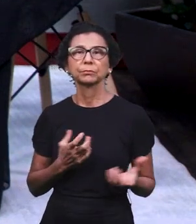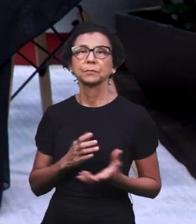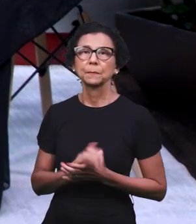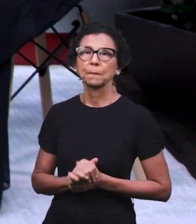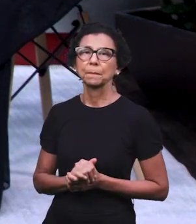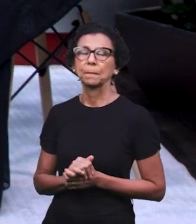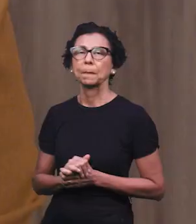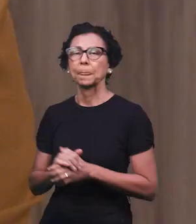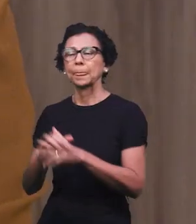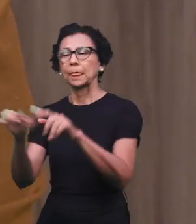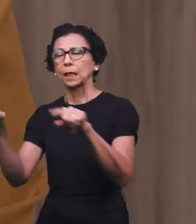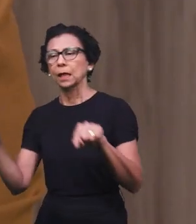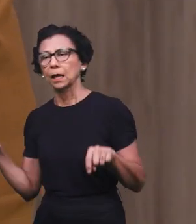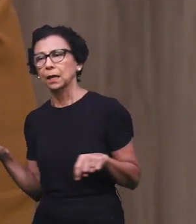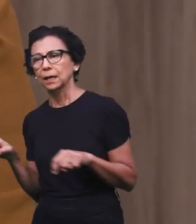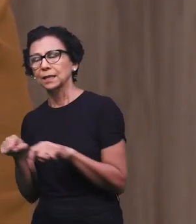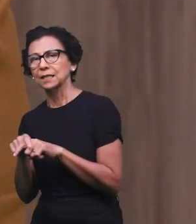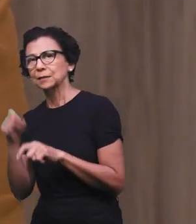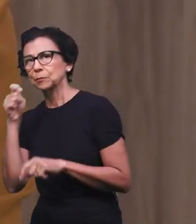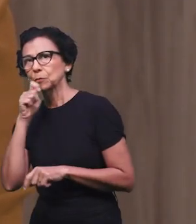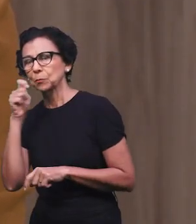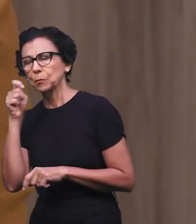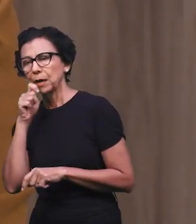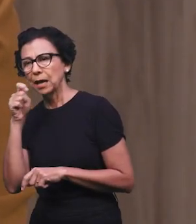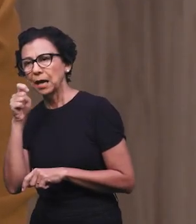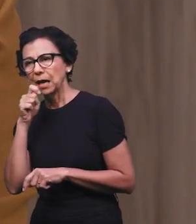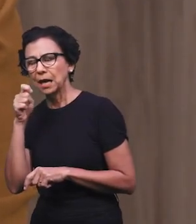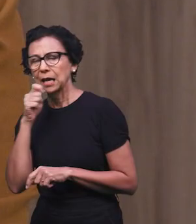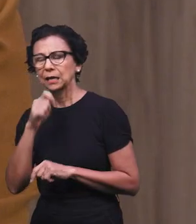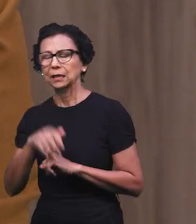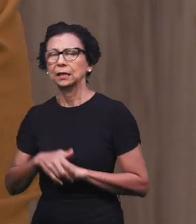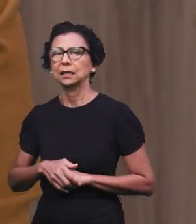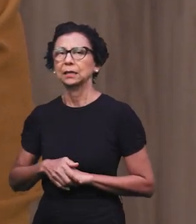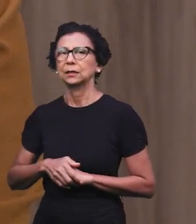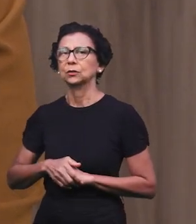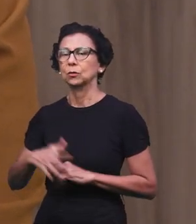no consultório, com o dentista, com acompanhamento. Temos